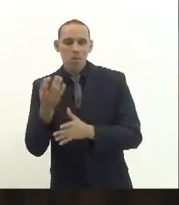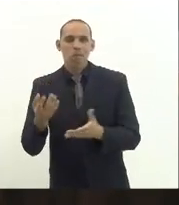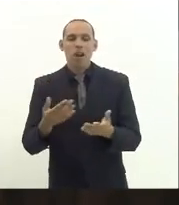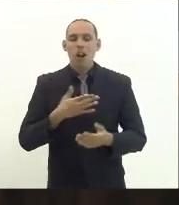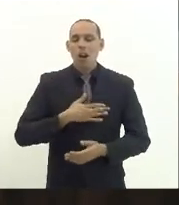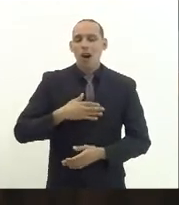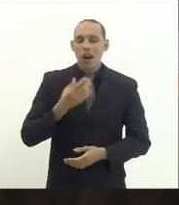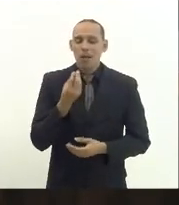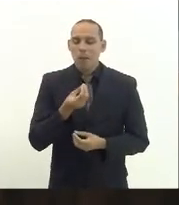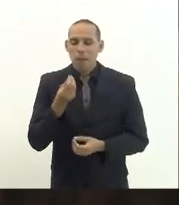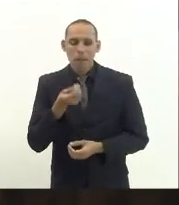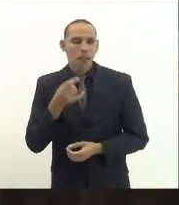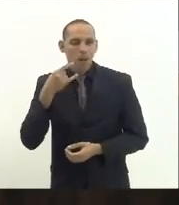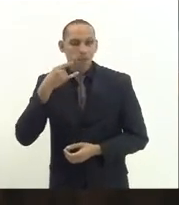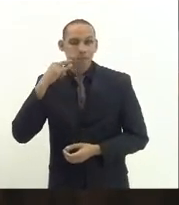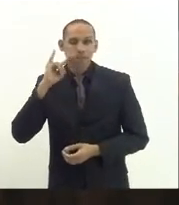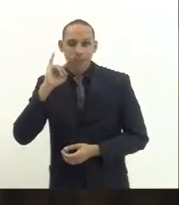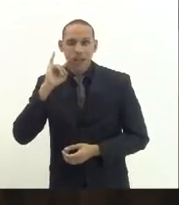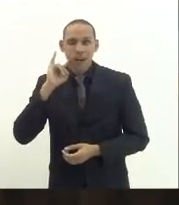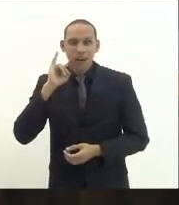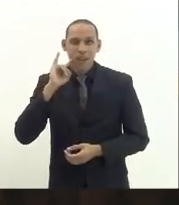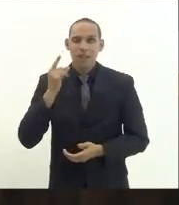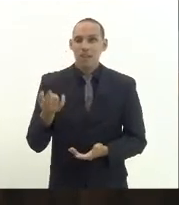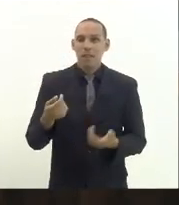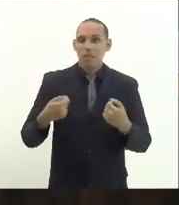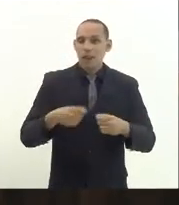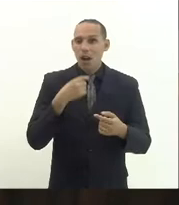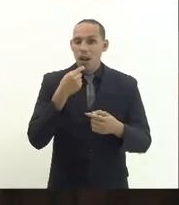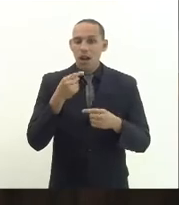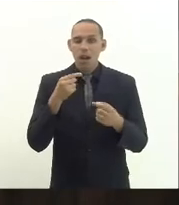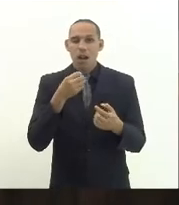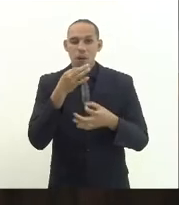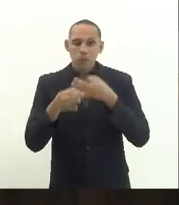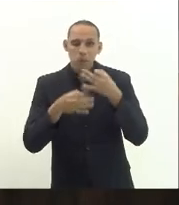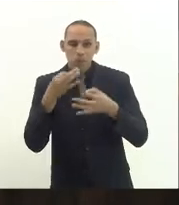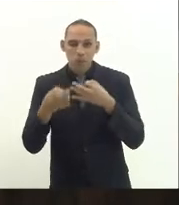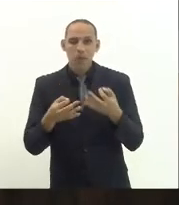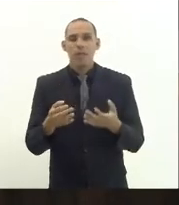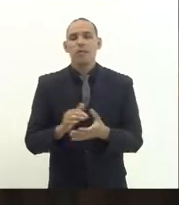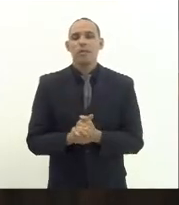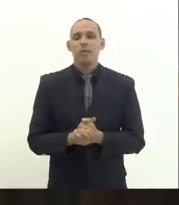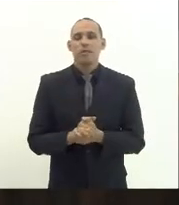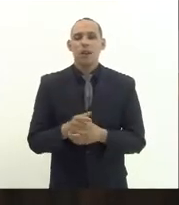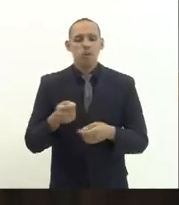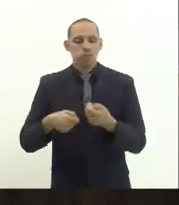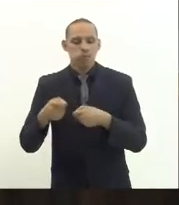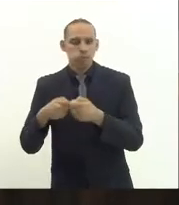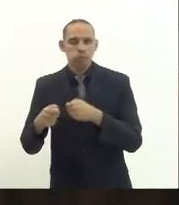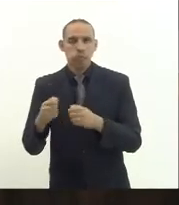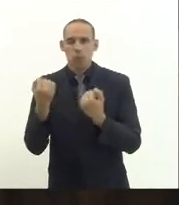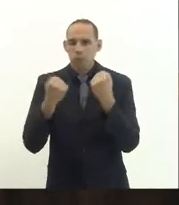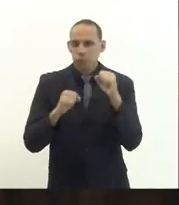cachaça pendente de pareceres das comissões de condição Justiça de Economia Indústria e Comércio